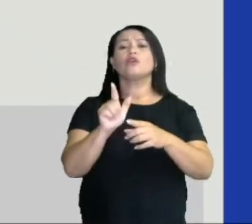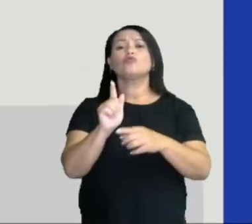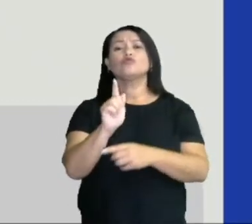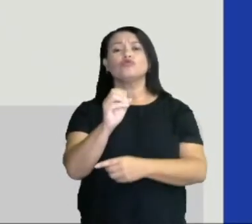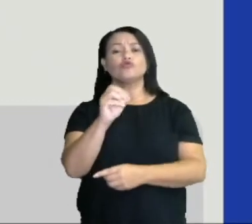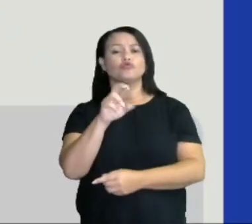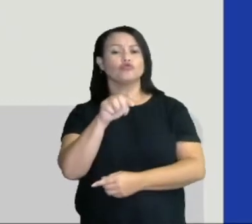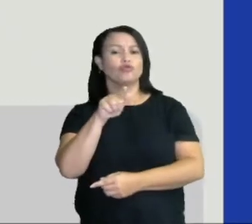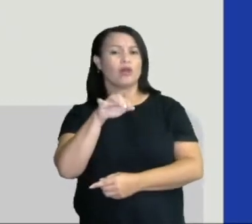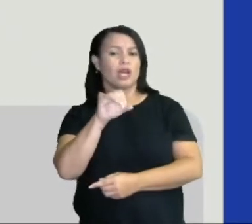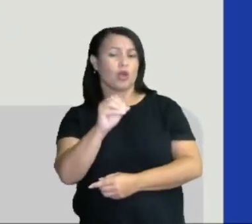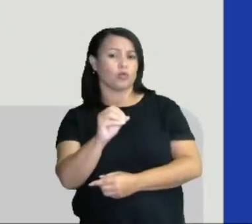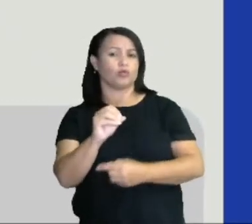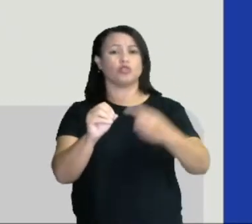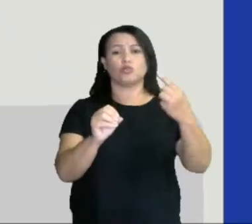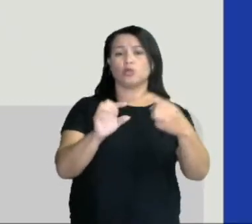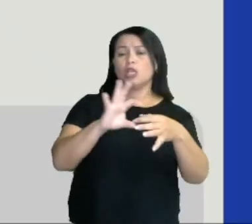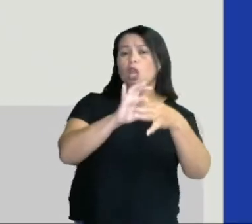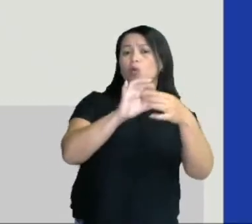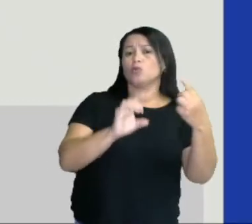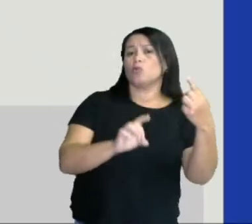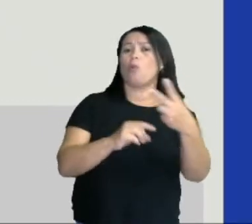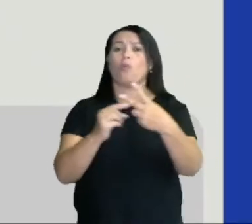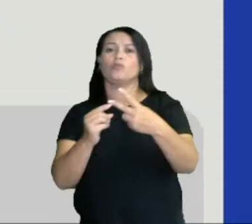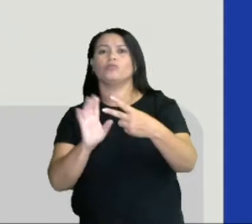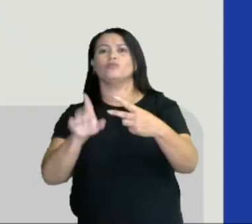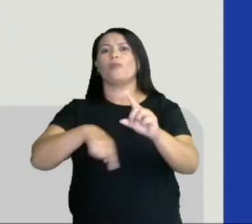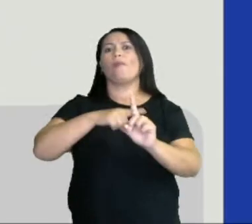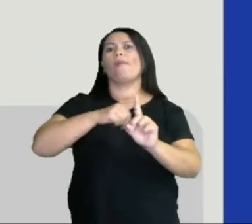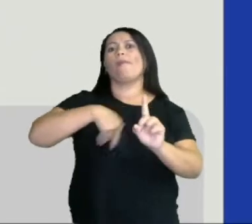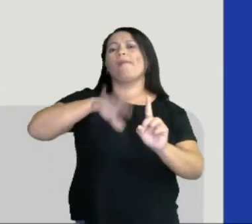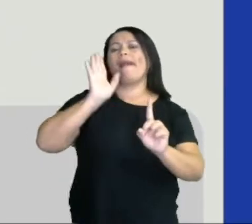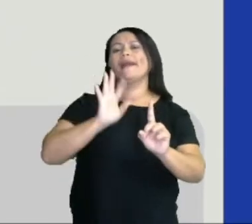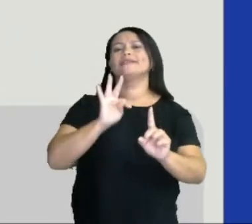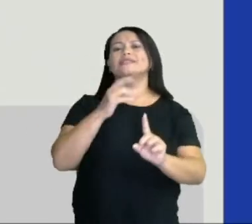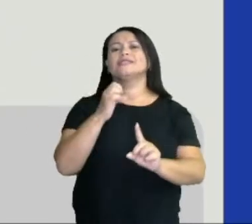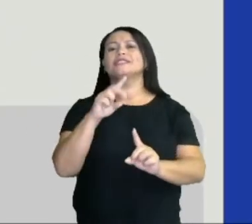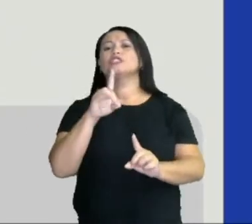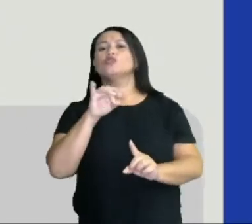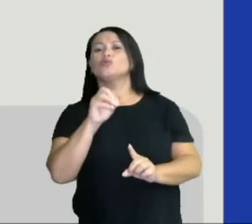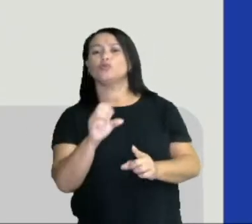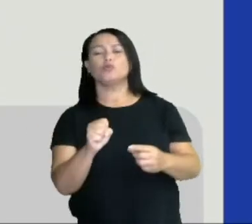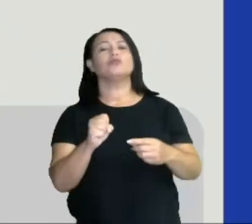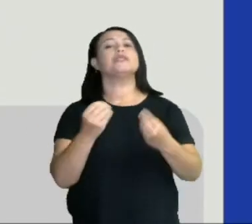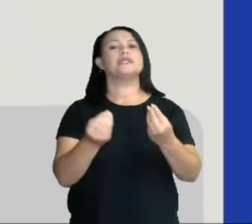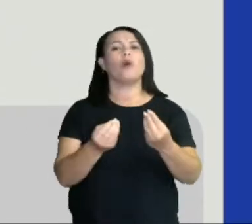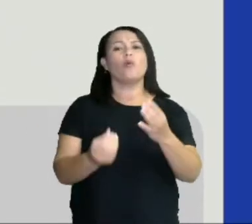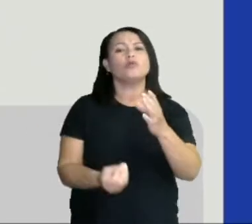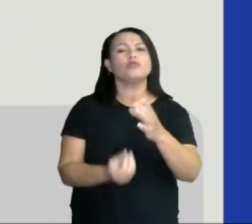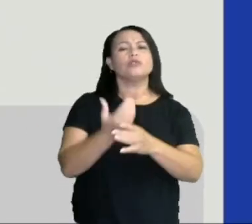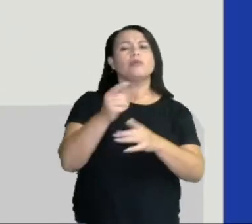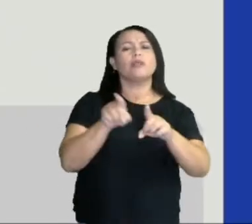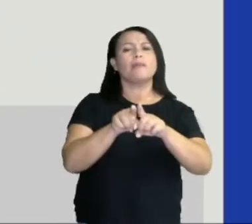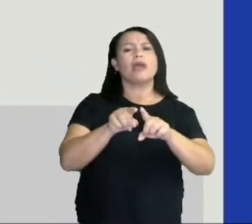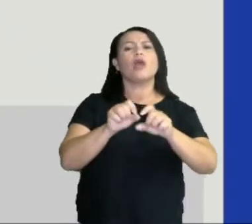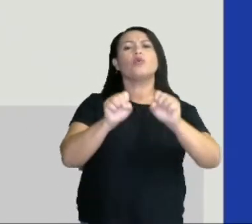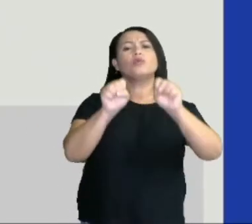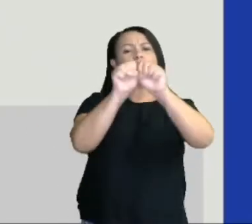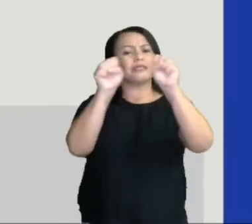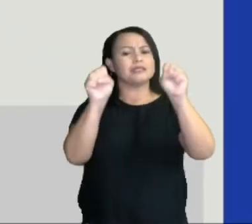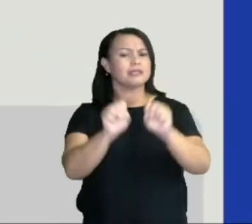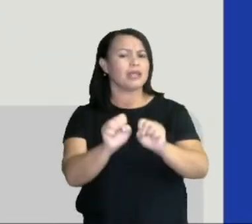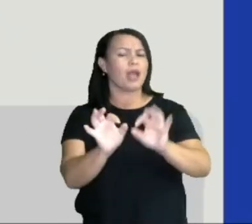com a união de dois ou mais tecidos. A partir disso, desse conjunto de órgãos, formaram-se os sistemas,